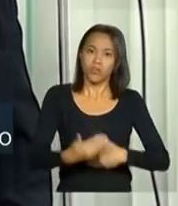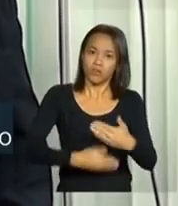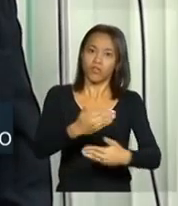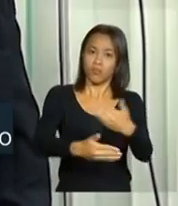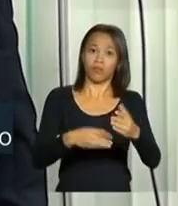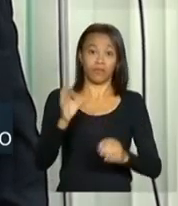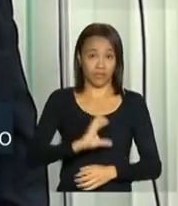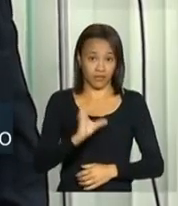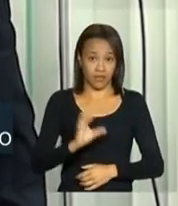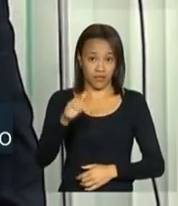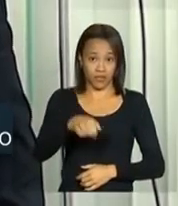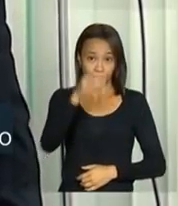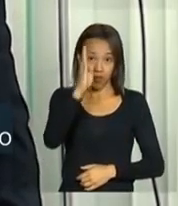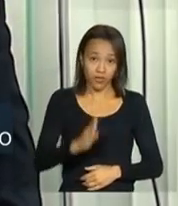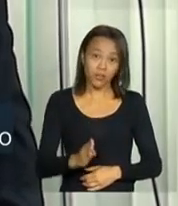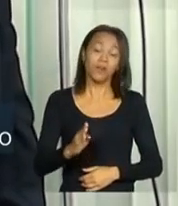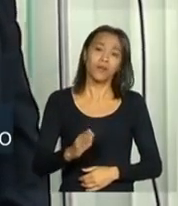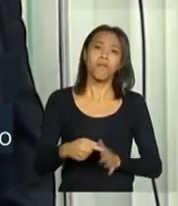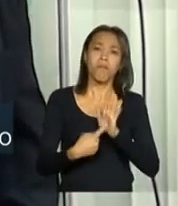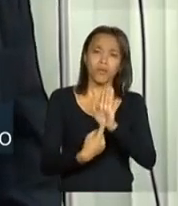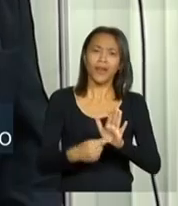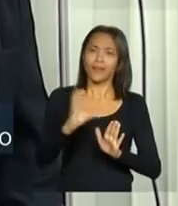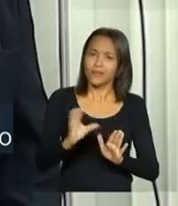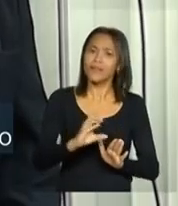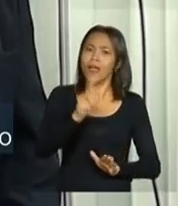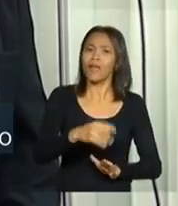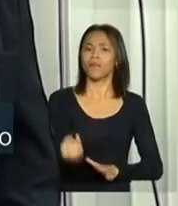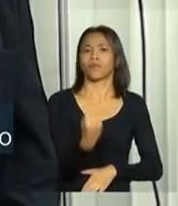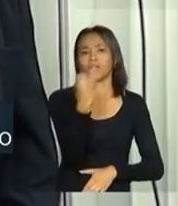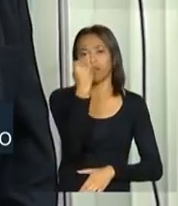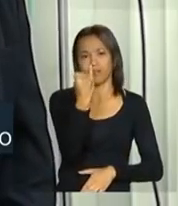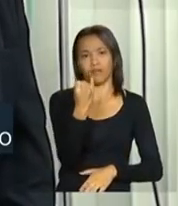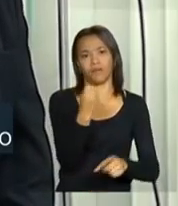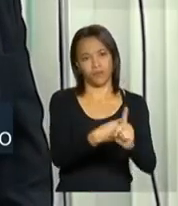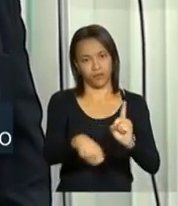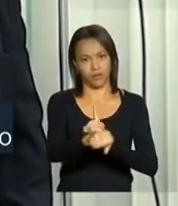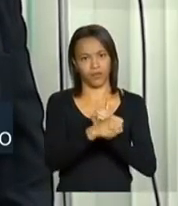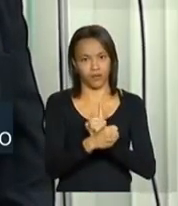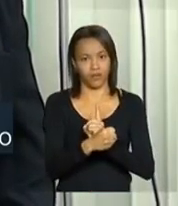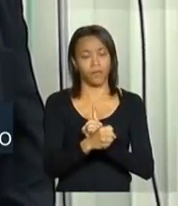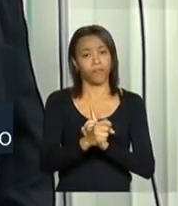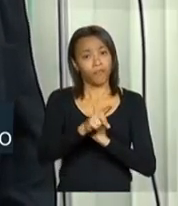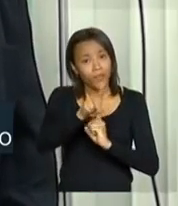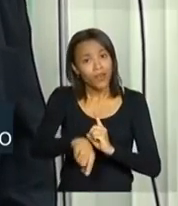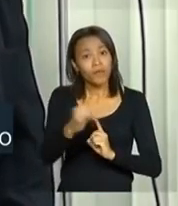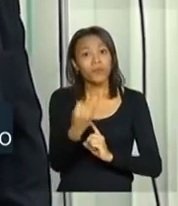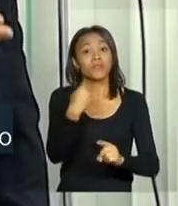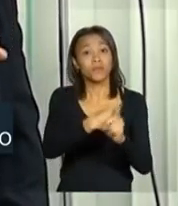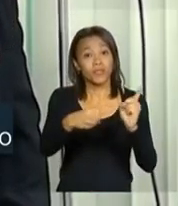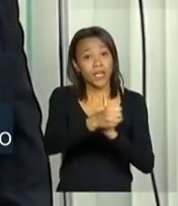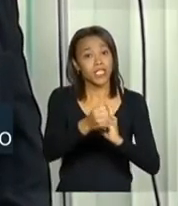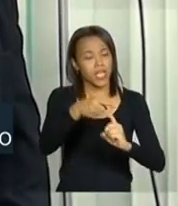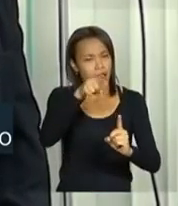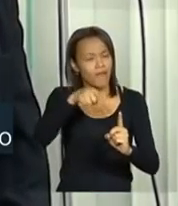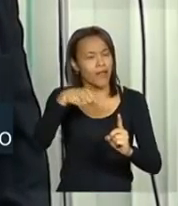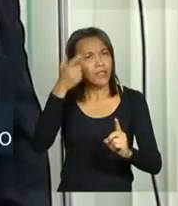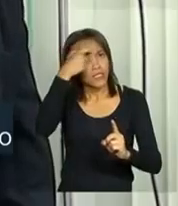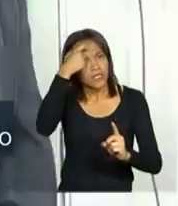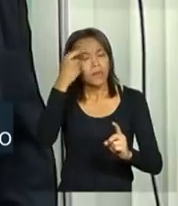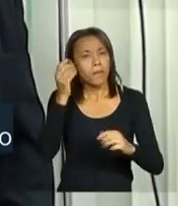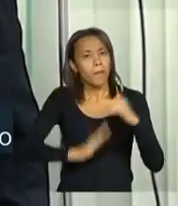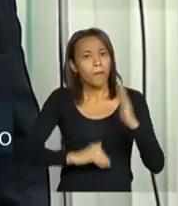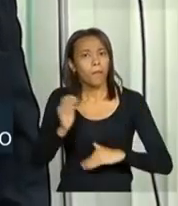país, nós queremos mostrar que a ciência tem importância para a sociedade. Importância para a sociedade, ela tem capacidade de